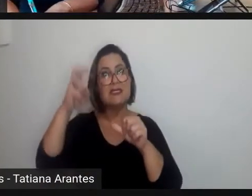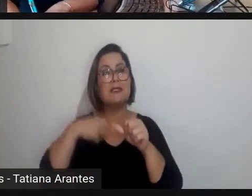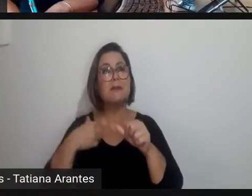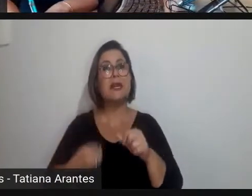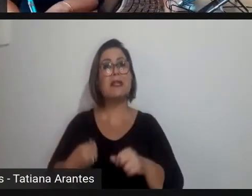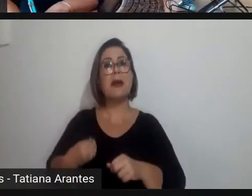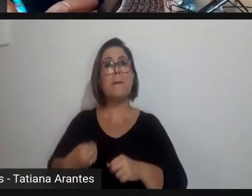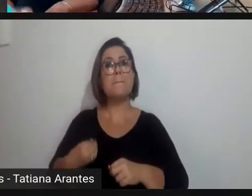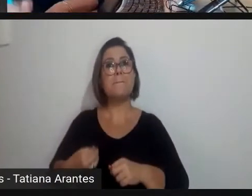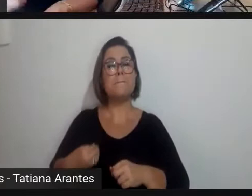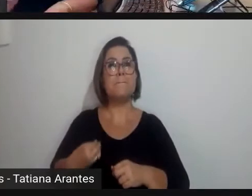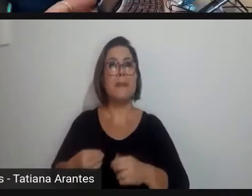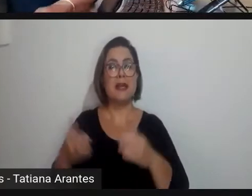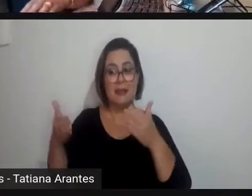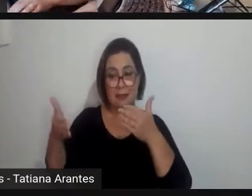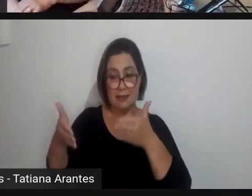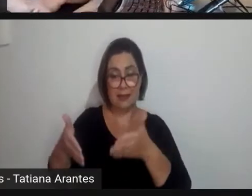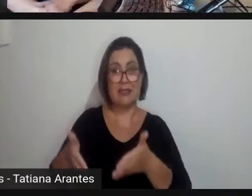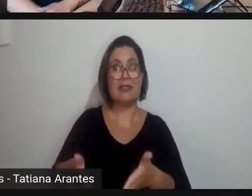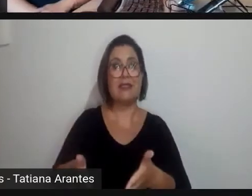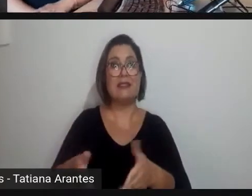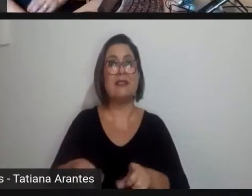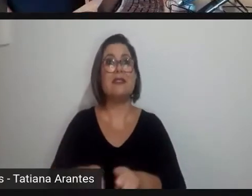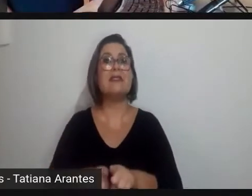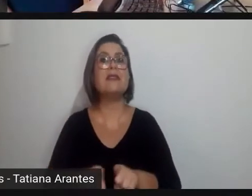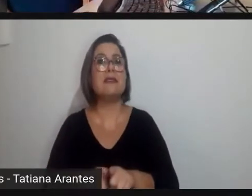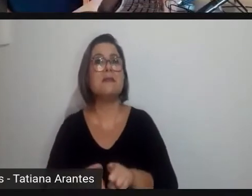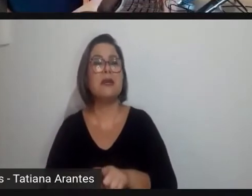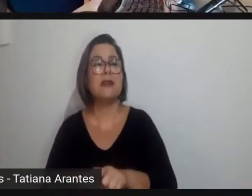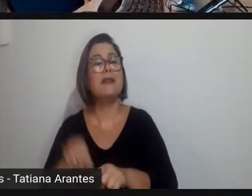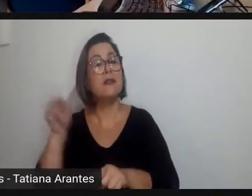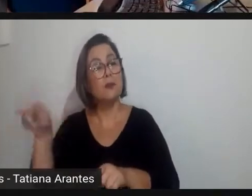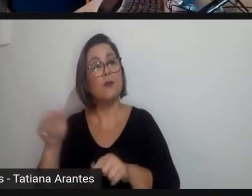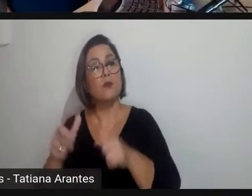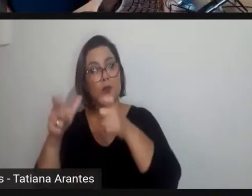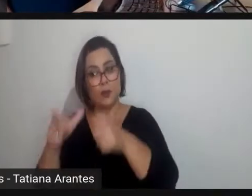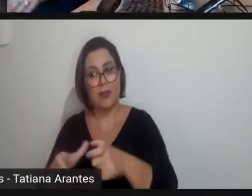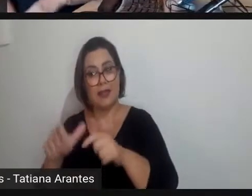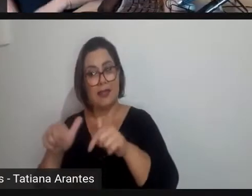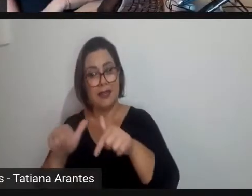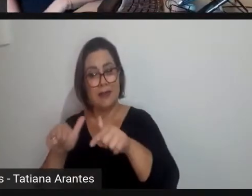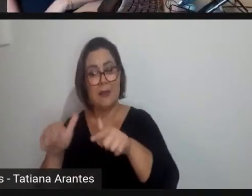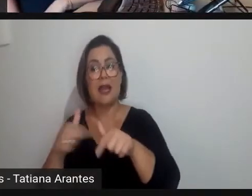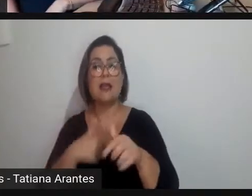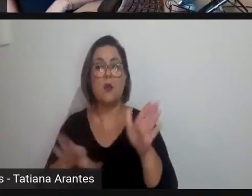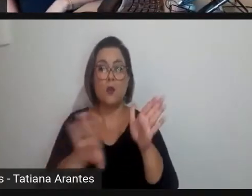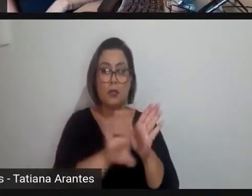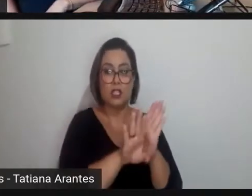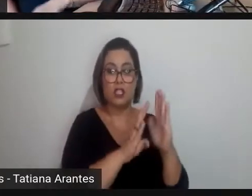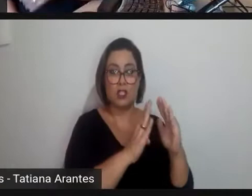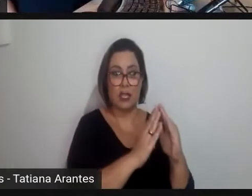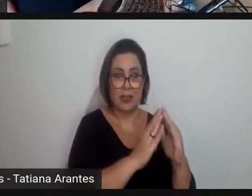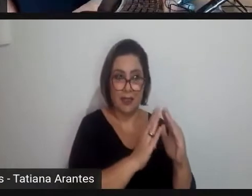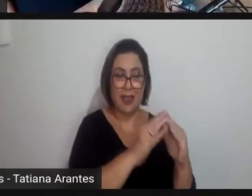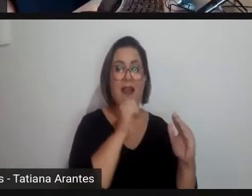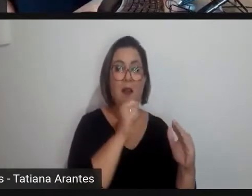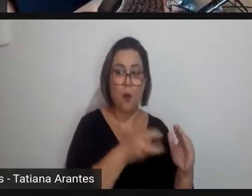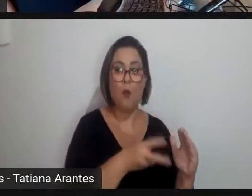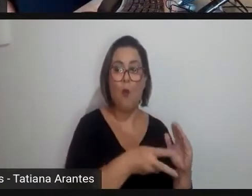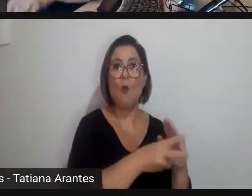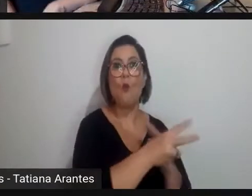mas também de home office, quer dizer, irmos para o domicílio, levando aquela problemática